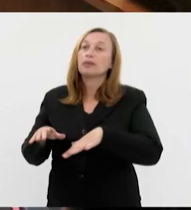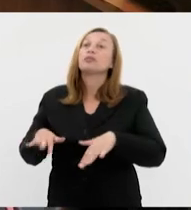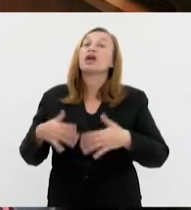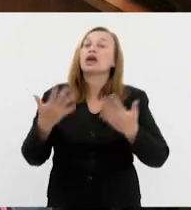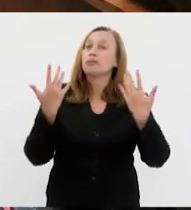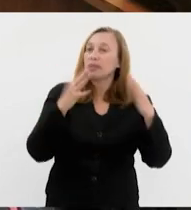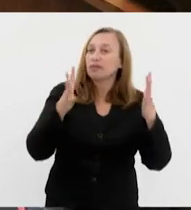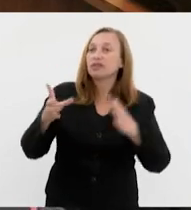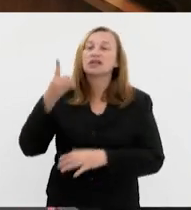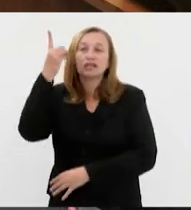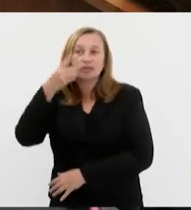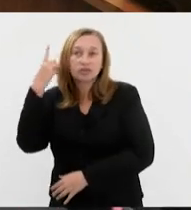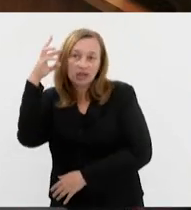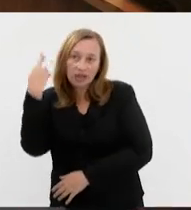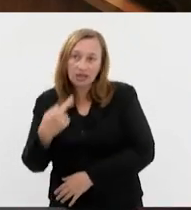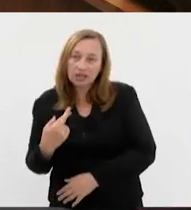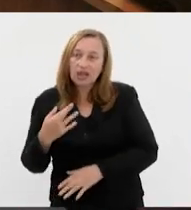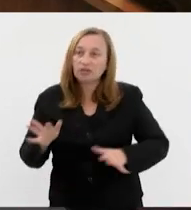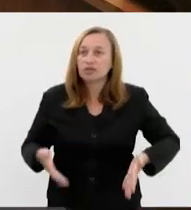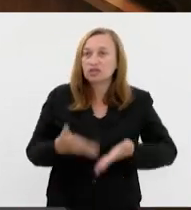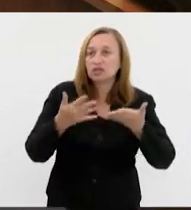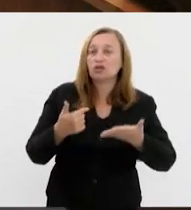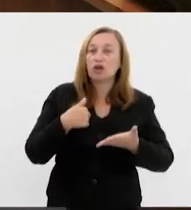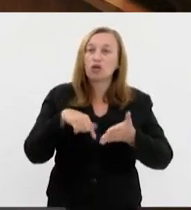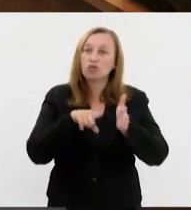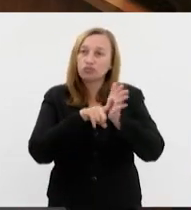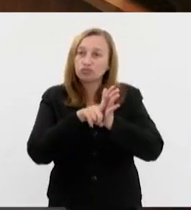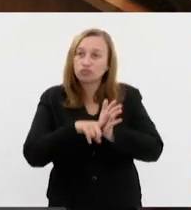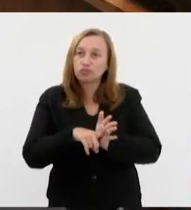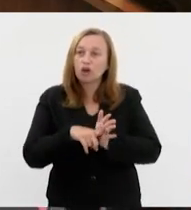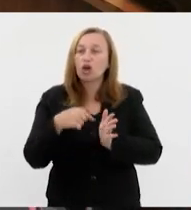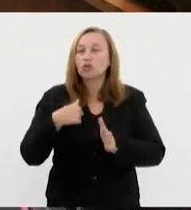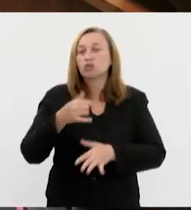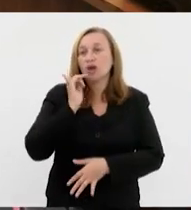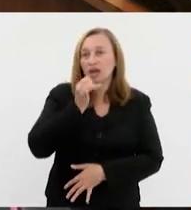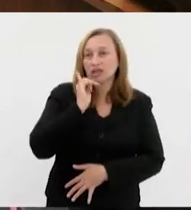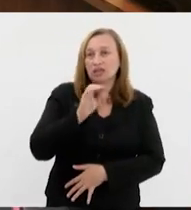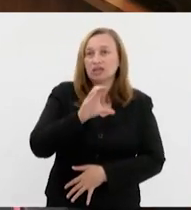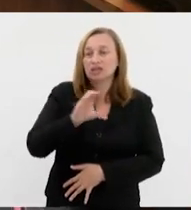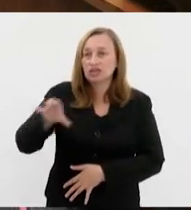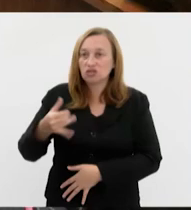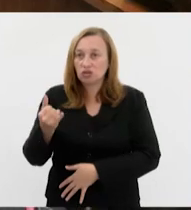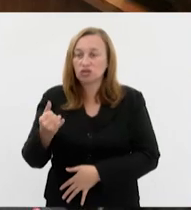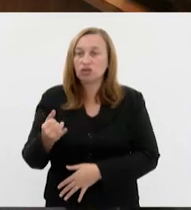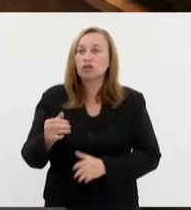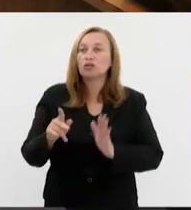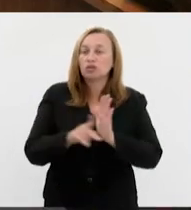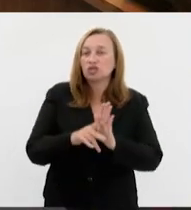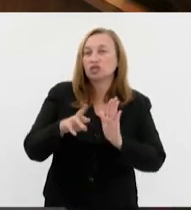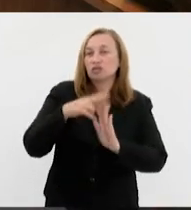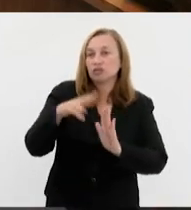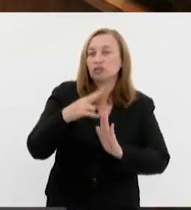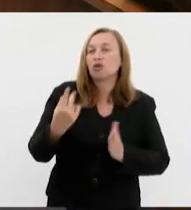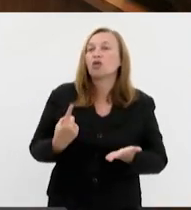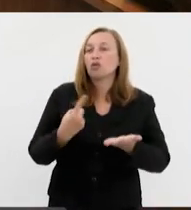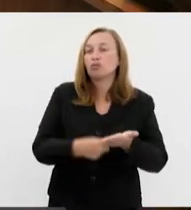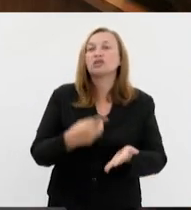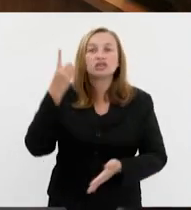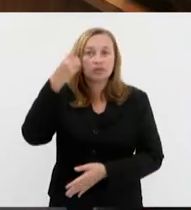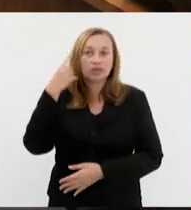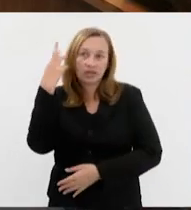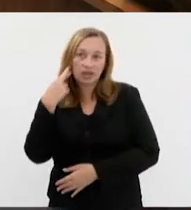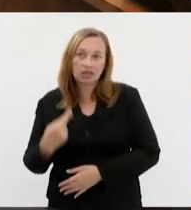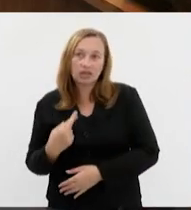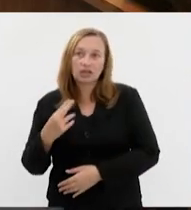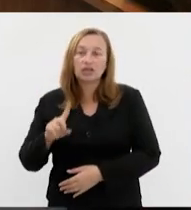iniciativa. E eu consultei agora, eu sou o relator no âmbito da CCJ do projeto de resolução. Então, firmar o compromisso aqui com a deputada Renata,